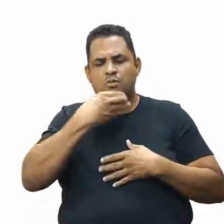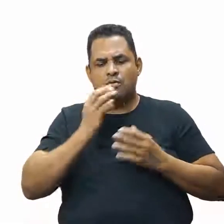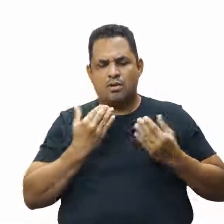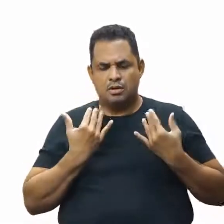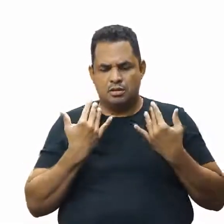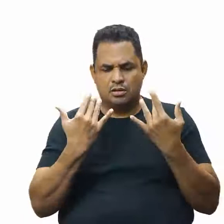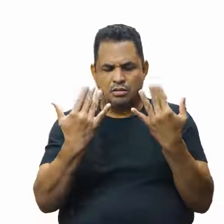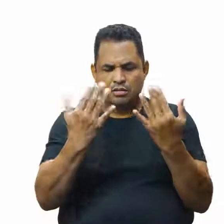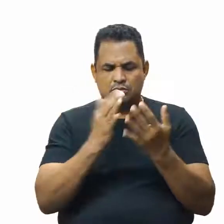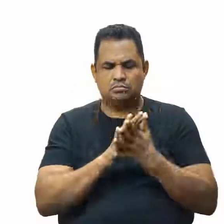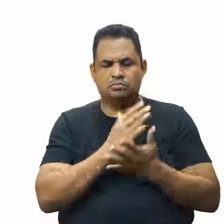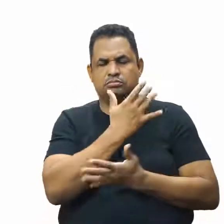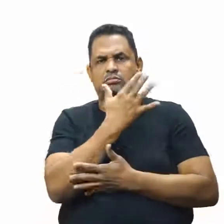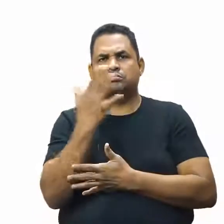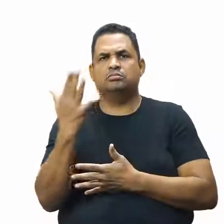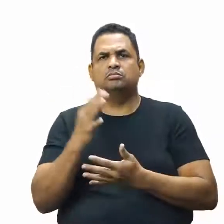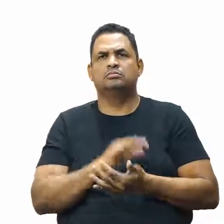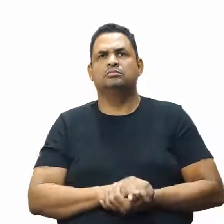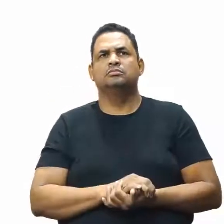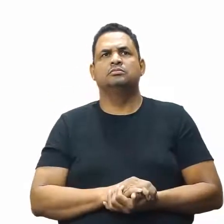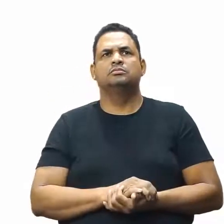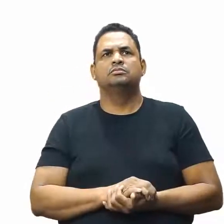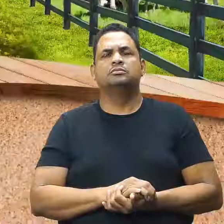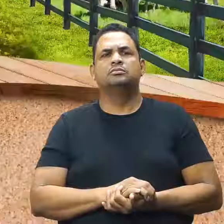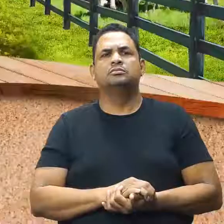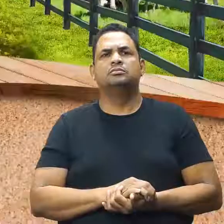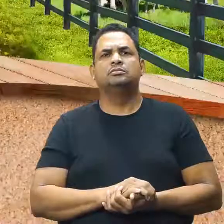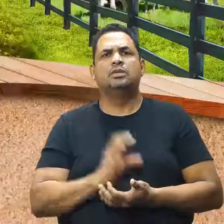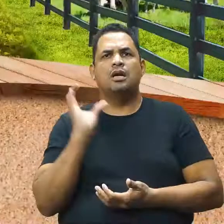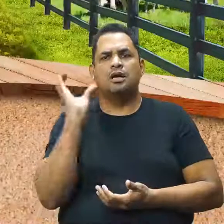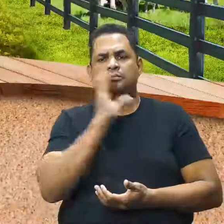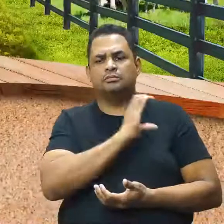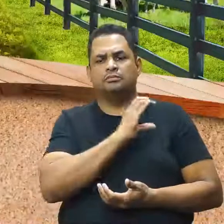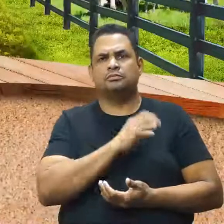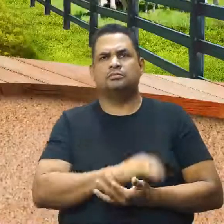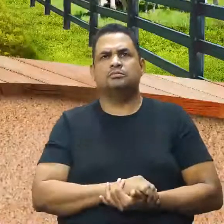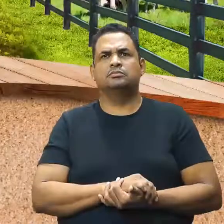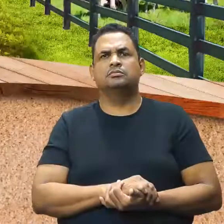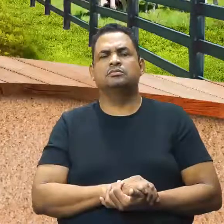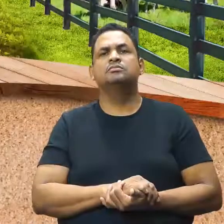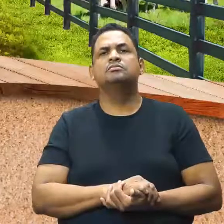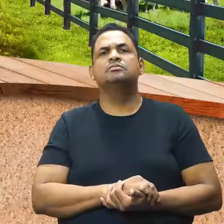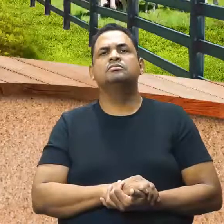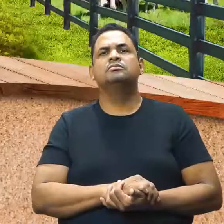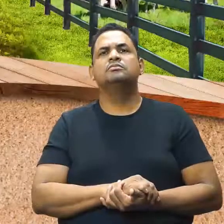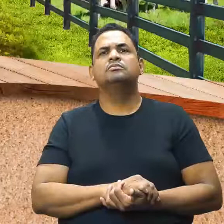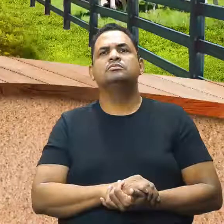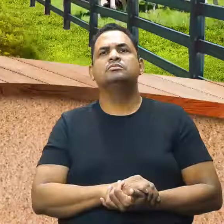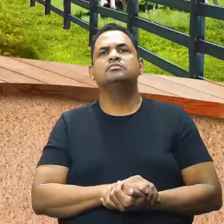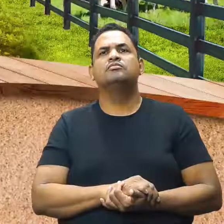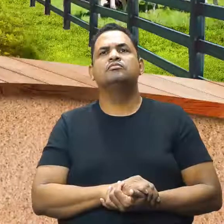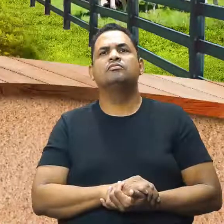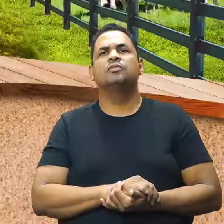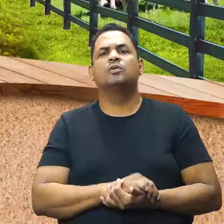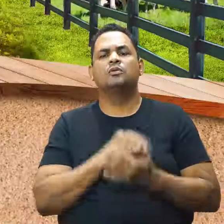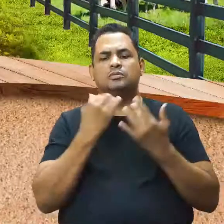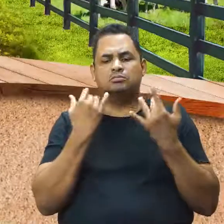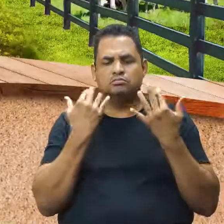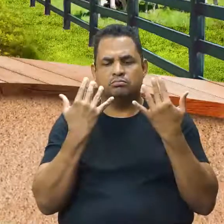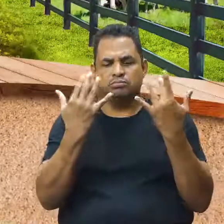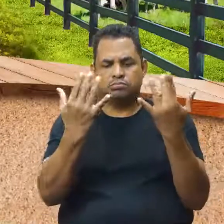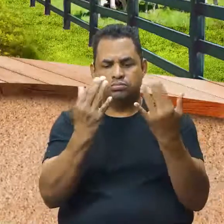agroflorestais? Aqui repetiu rapidamente, Jefferson, tem que ser rápido. Olha só, o que são